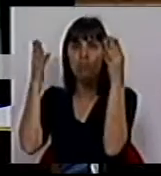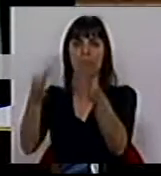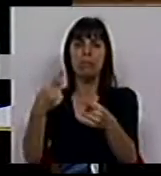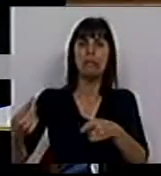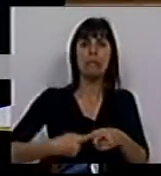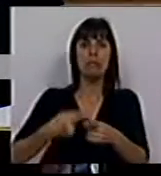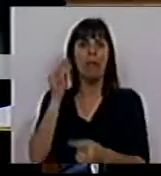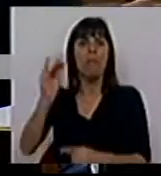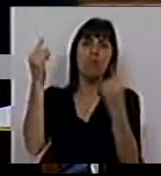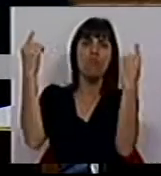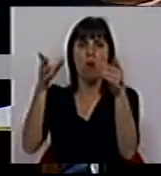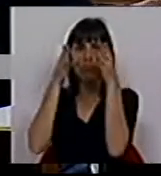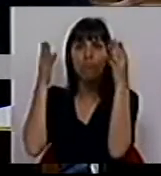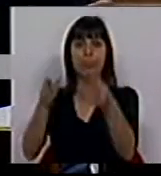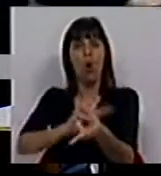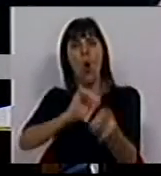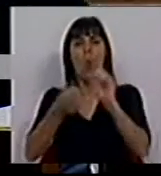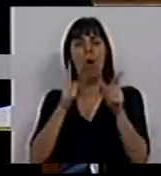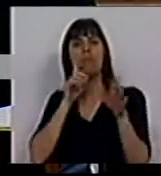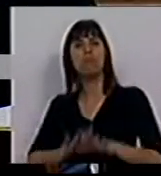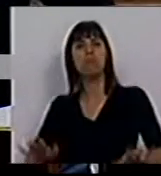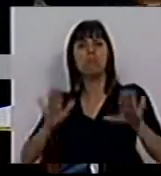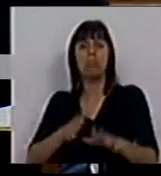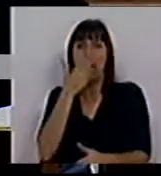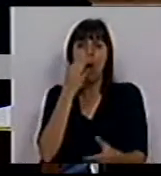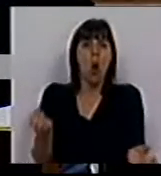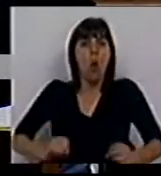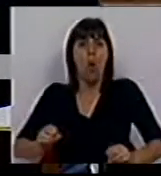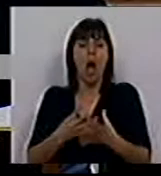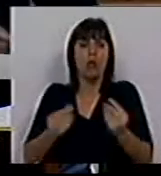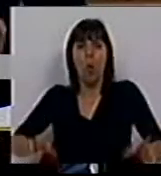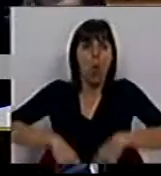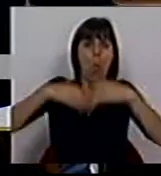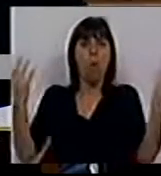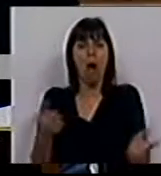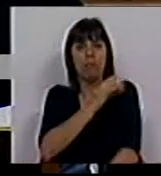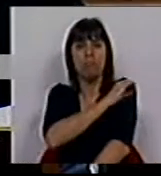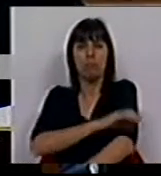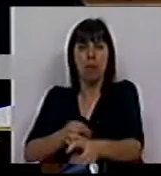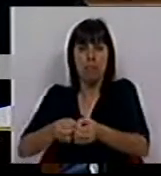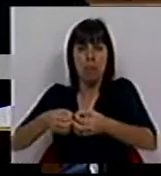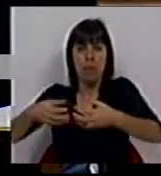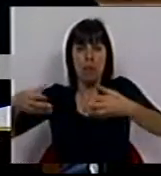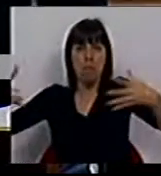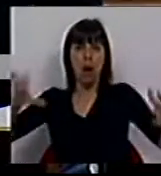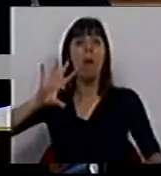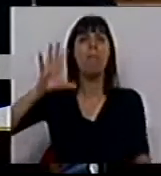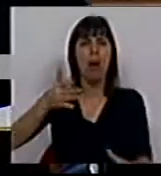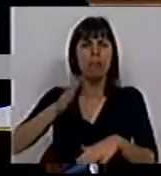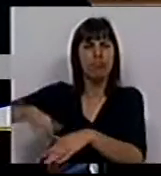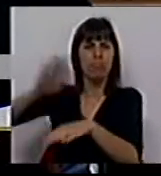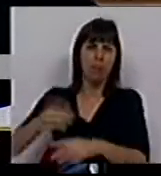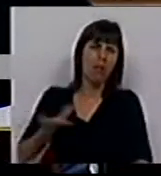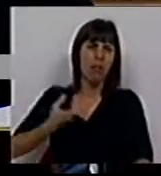para os interesses financeiros, enquanto assiste impavidamente, como se não houvesse solução, ao empobrecimento generalizado do país e à